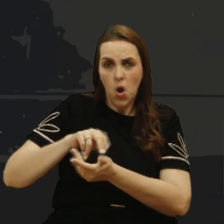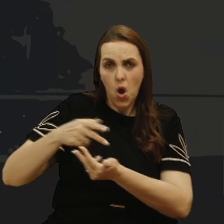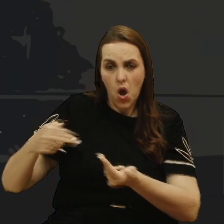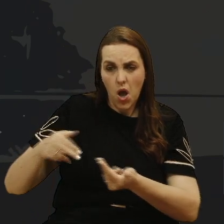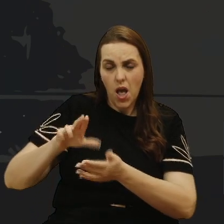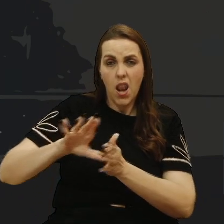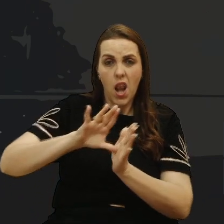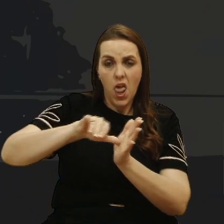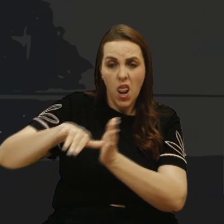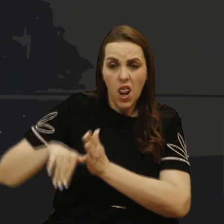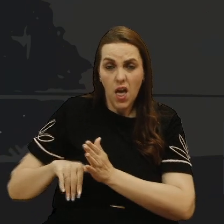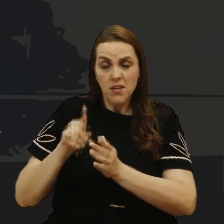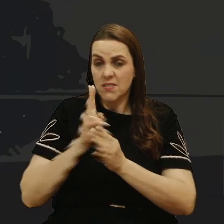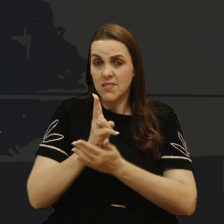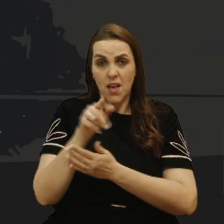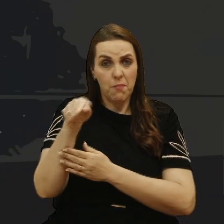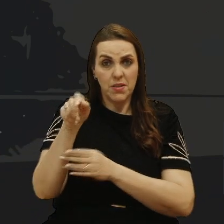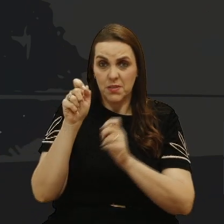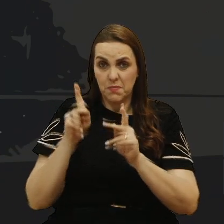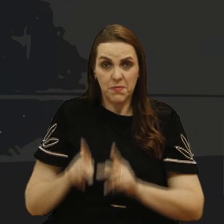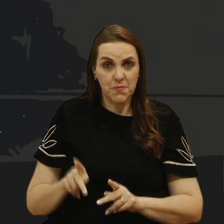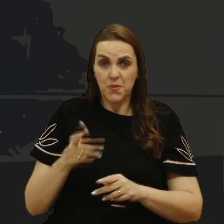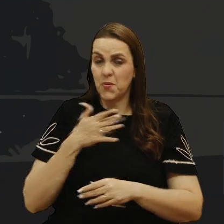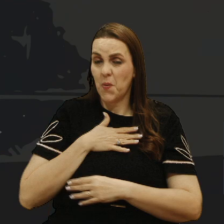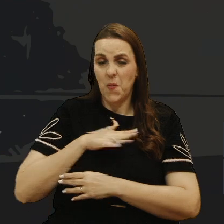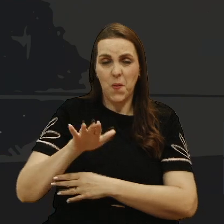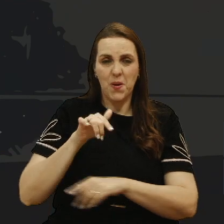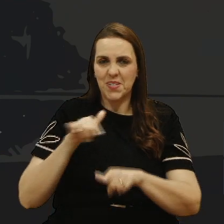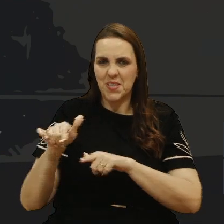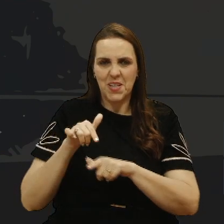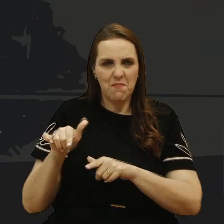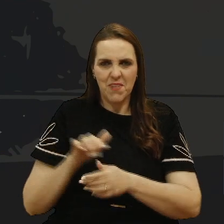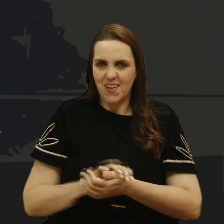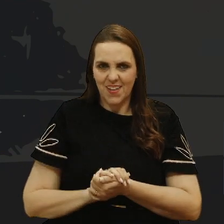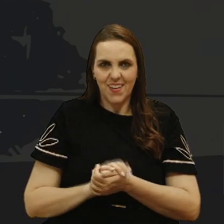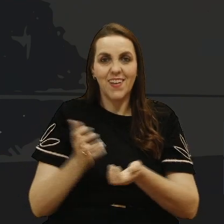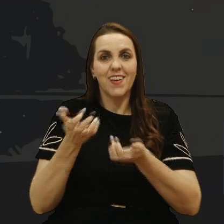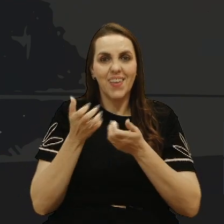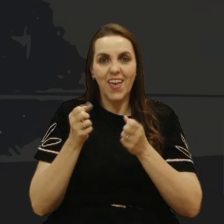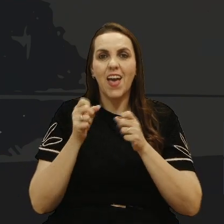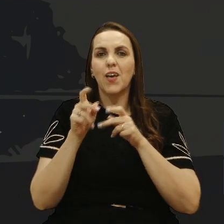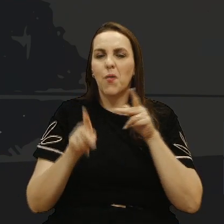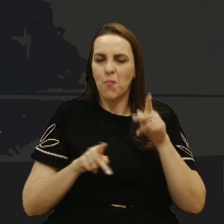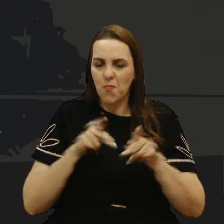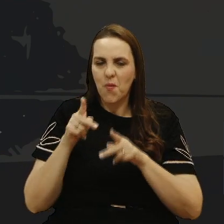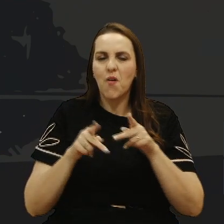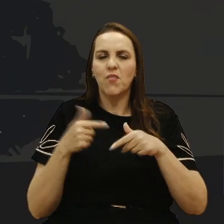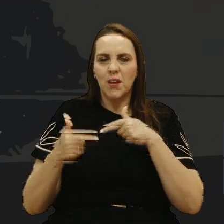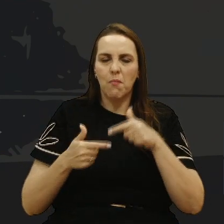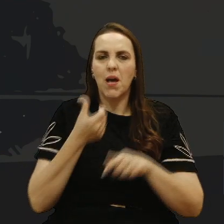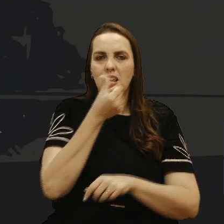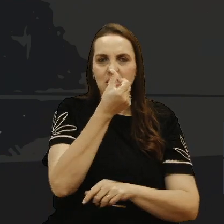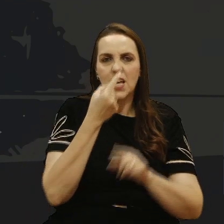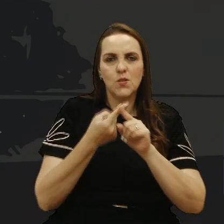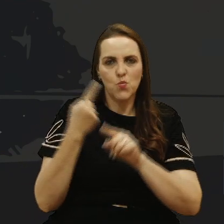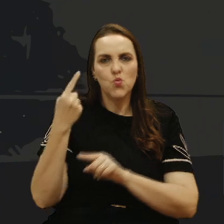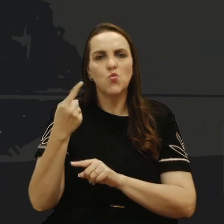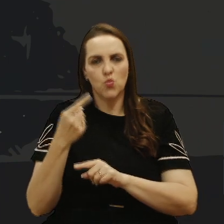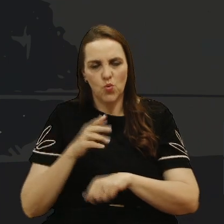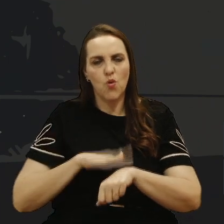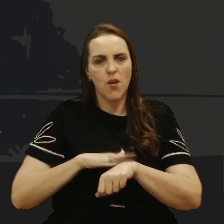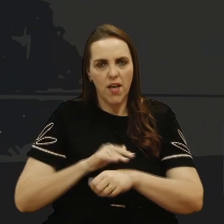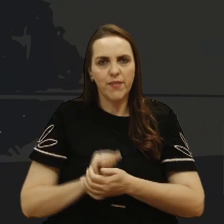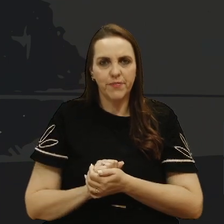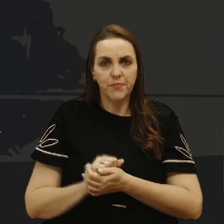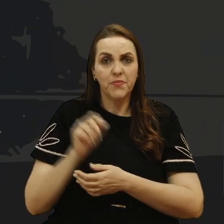essa gente que não gosta de trabalhar, vereadora Andressa, e quer que o povo trabalhe em jornada 6x1. O Nicolas